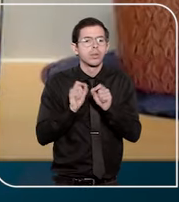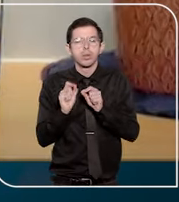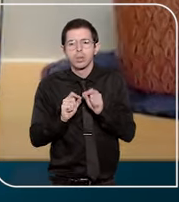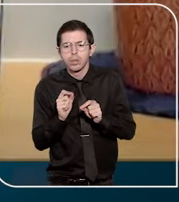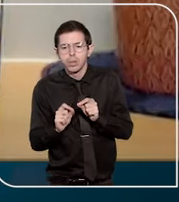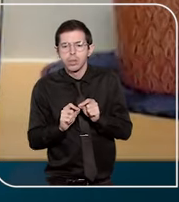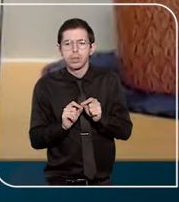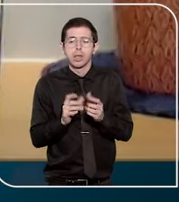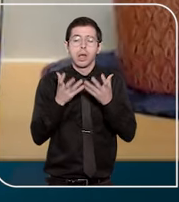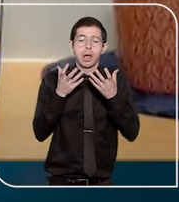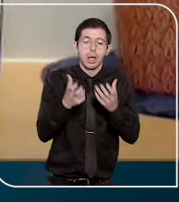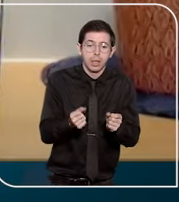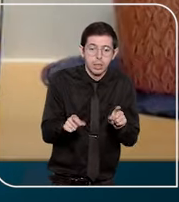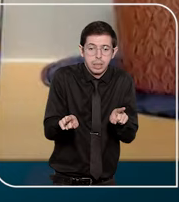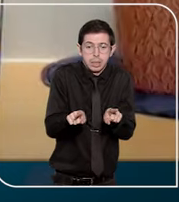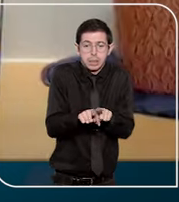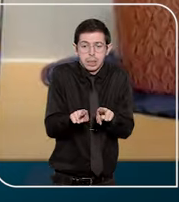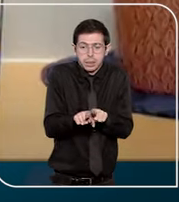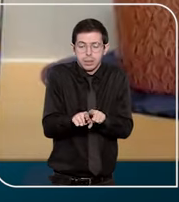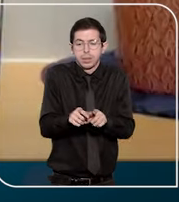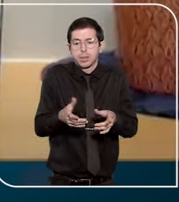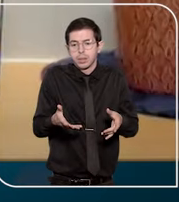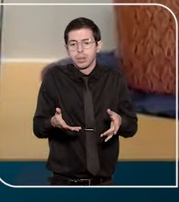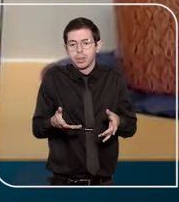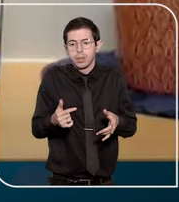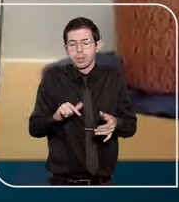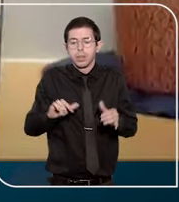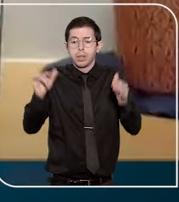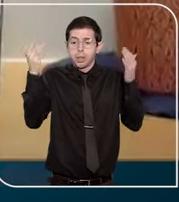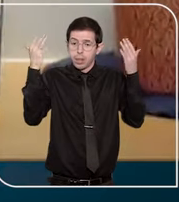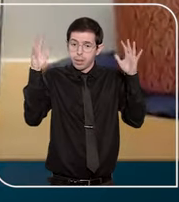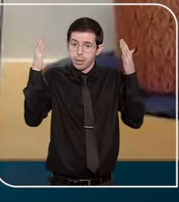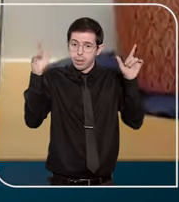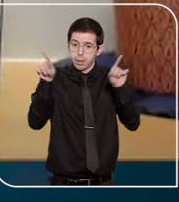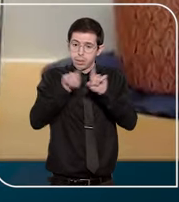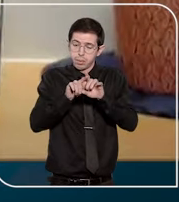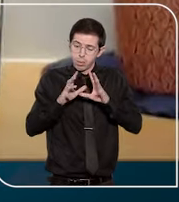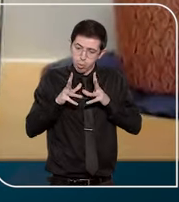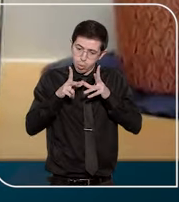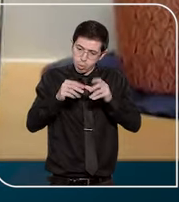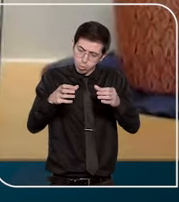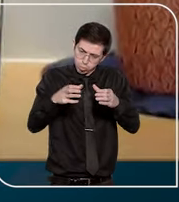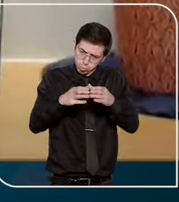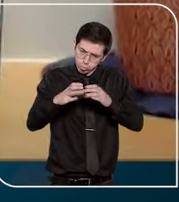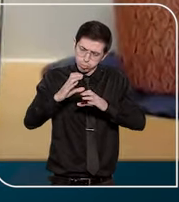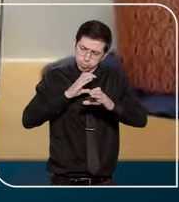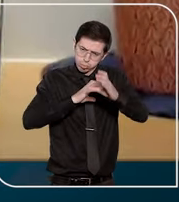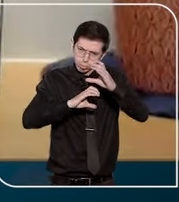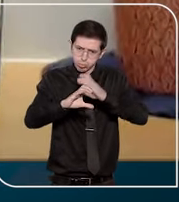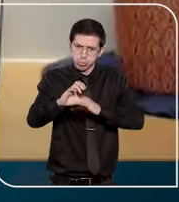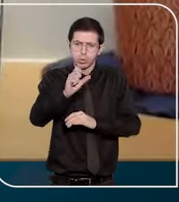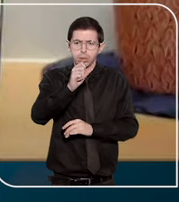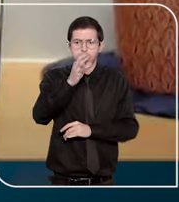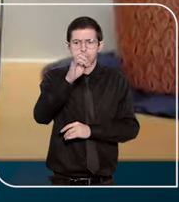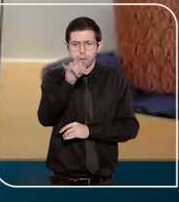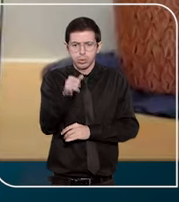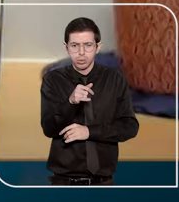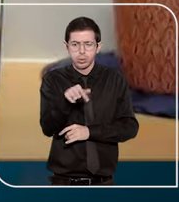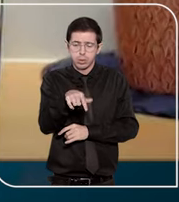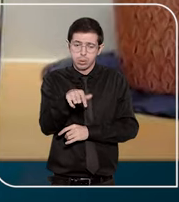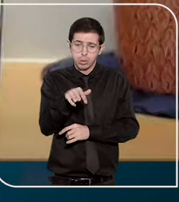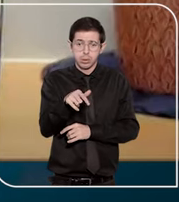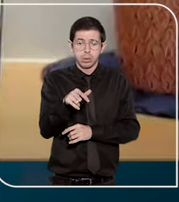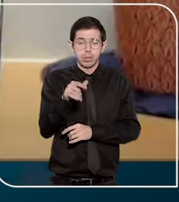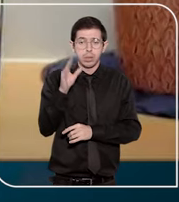a admissibilidade também. E parabenizar a toda a equipe de comunicação do STJ, esse programa Entender Direito é